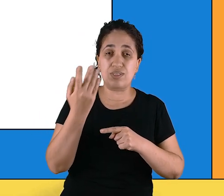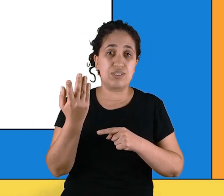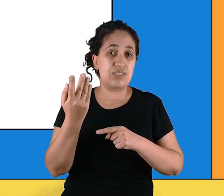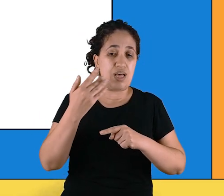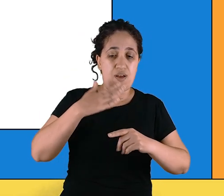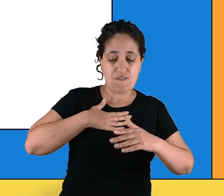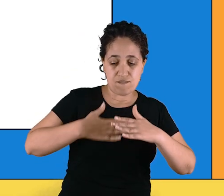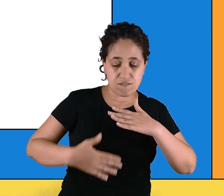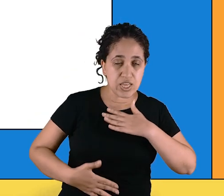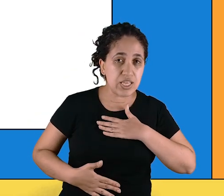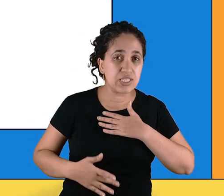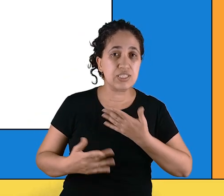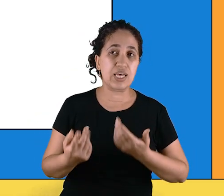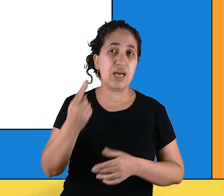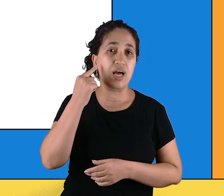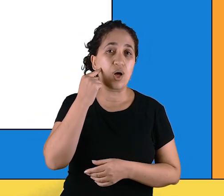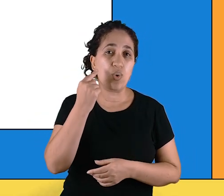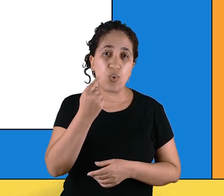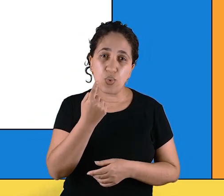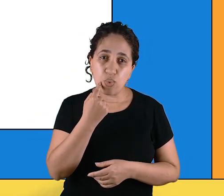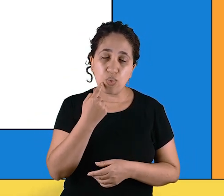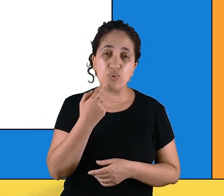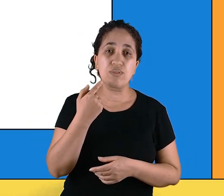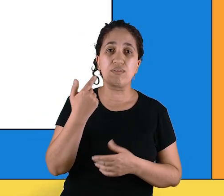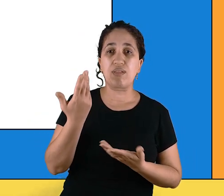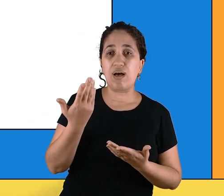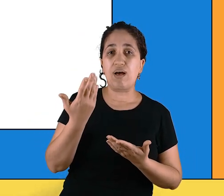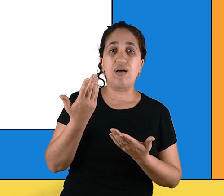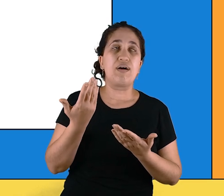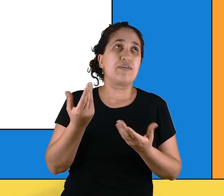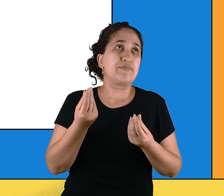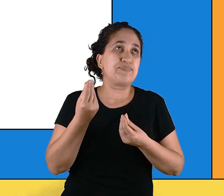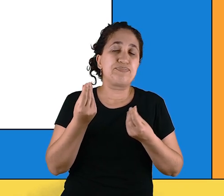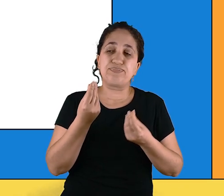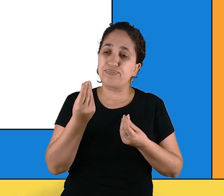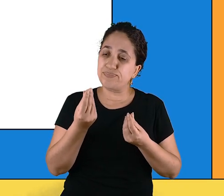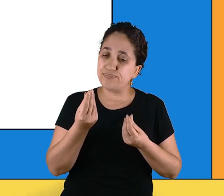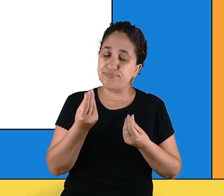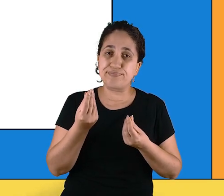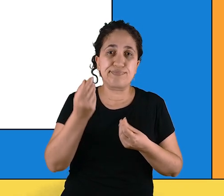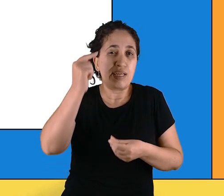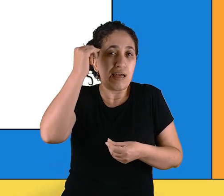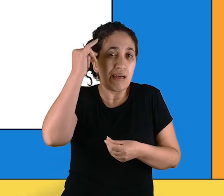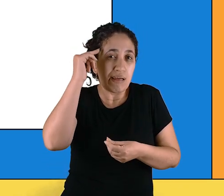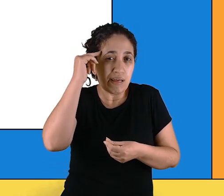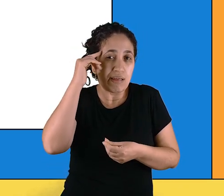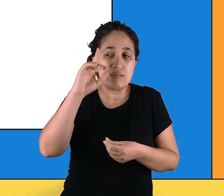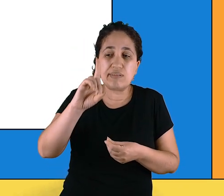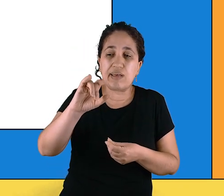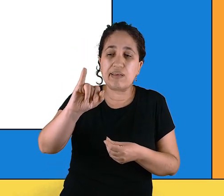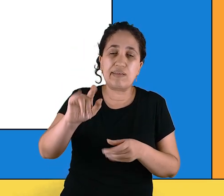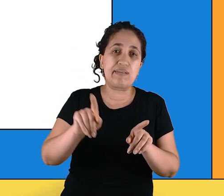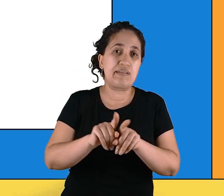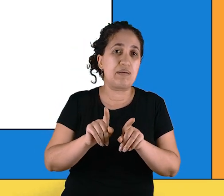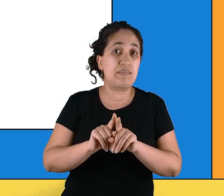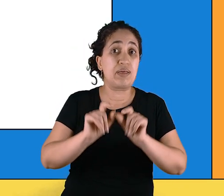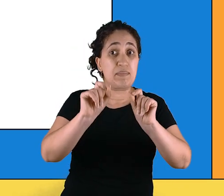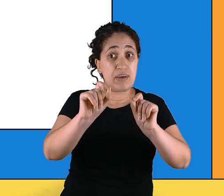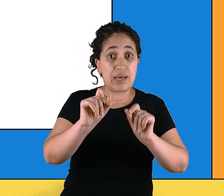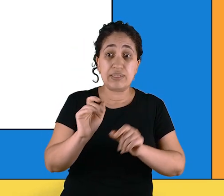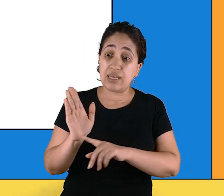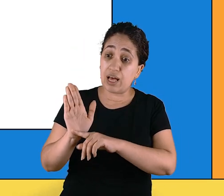com deficiência física, nas pessoas surdas, nas pessoas com deficiências intelectuais, mas que também